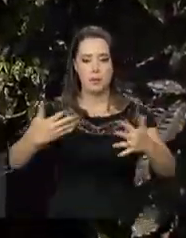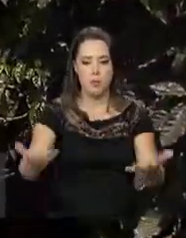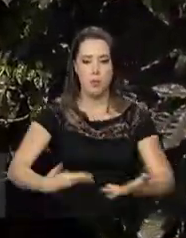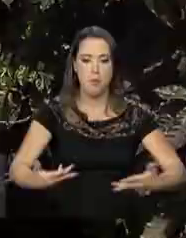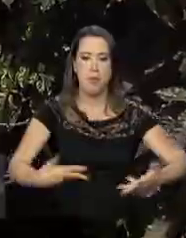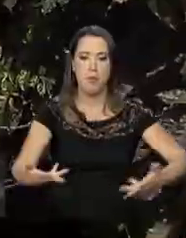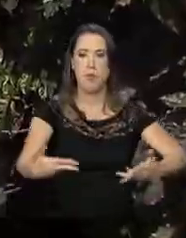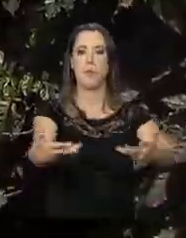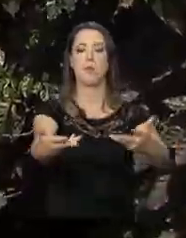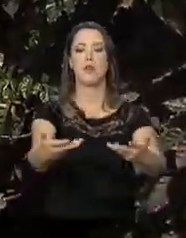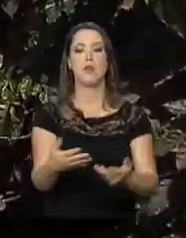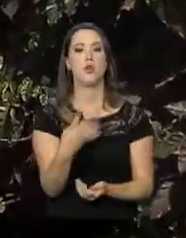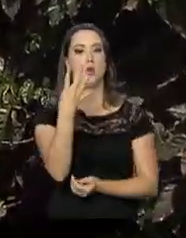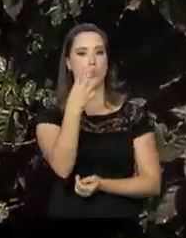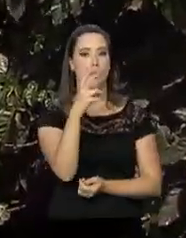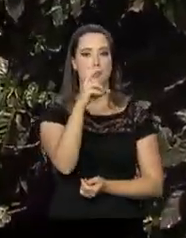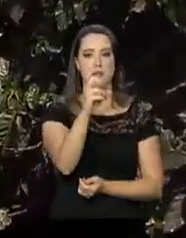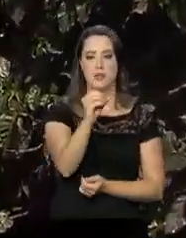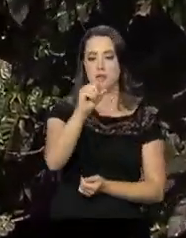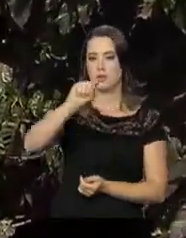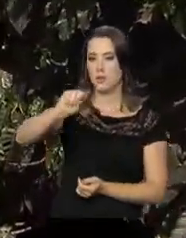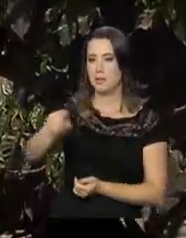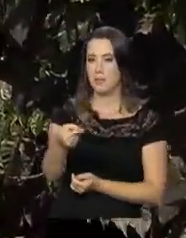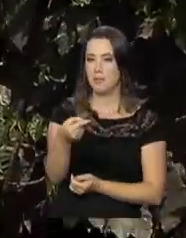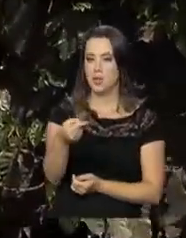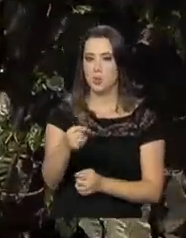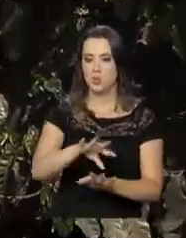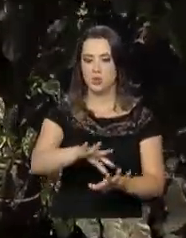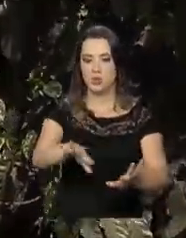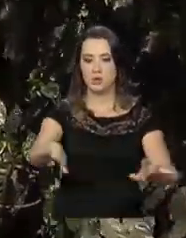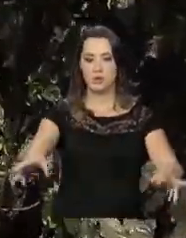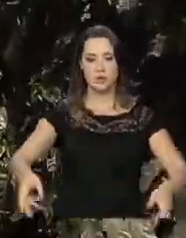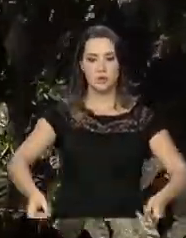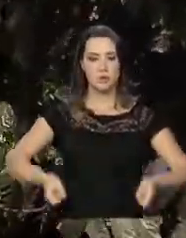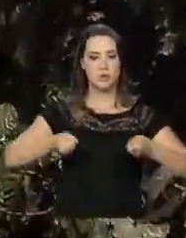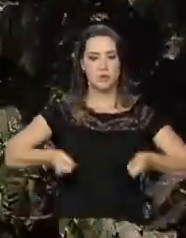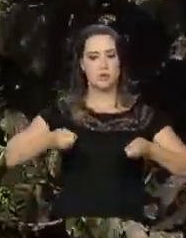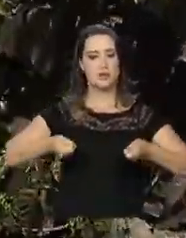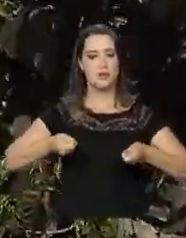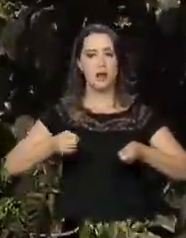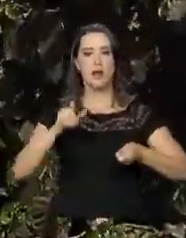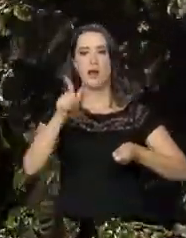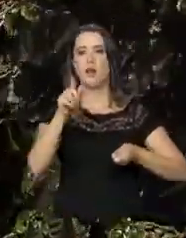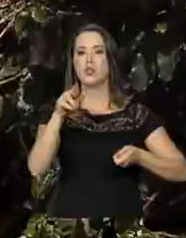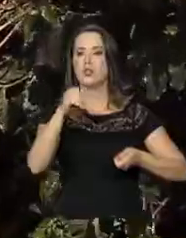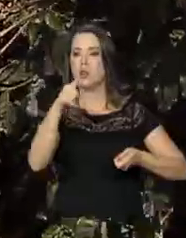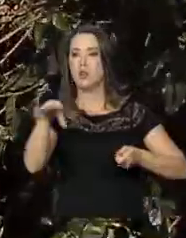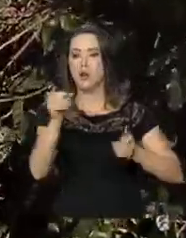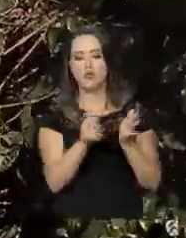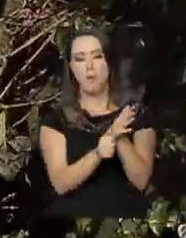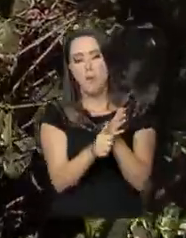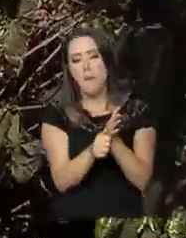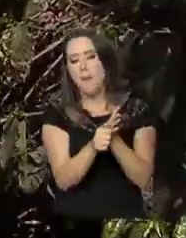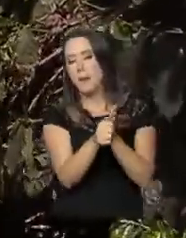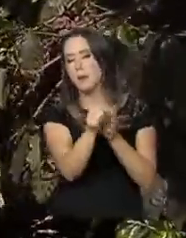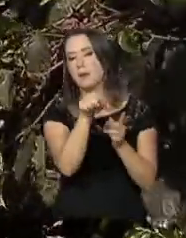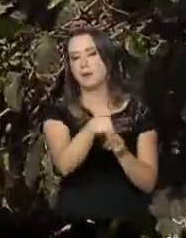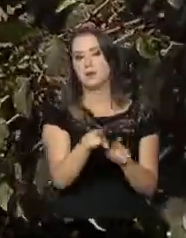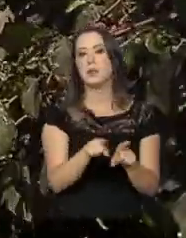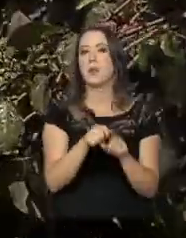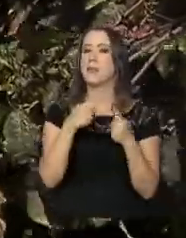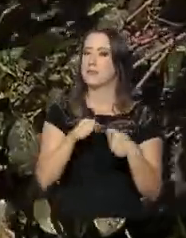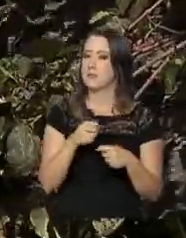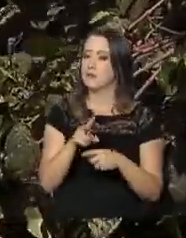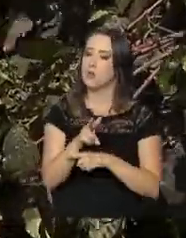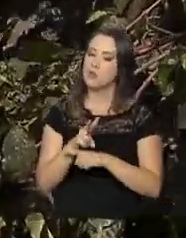450 mil sacas de grãos, como este café. E para manter essas duas safras, todo ano ele pega cerca de 5 milhões